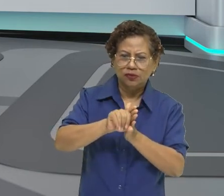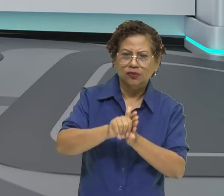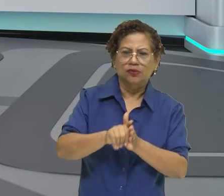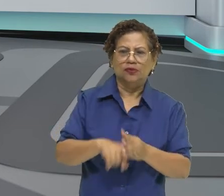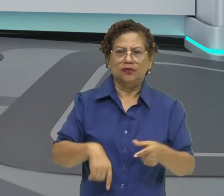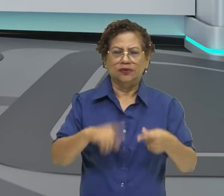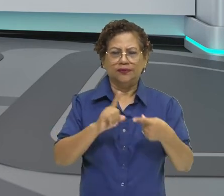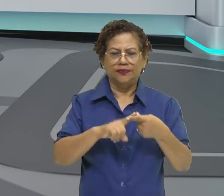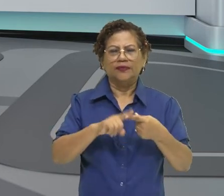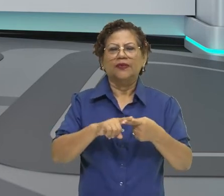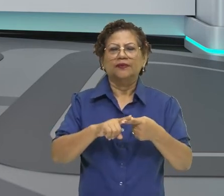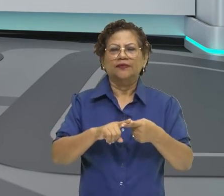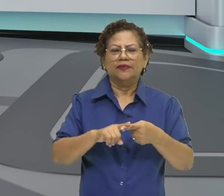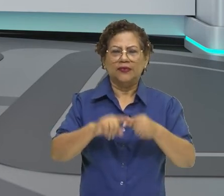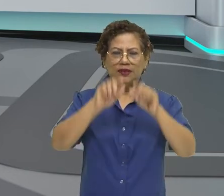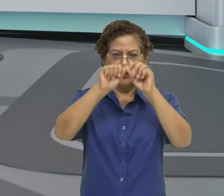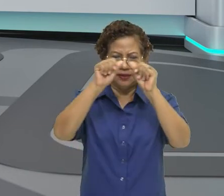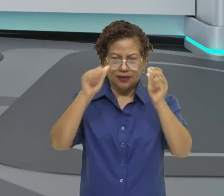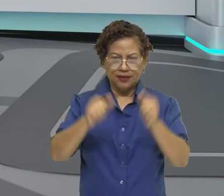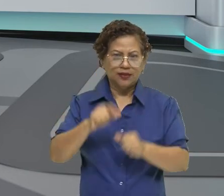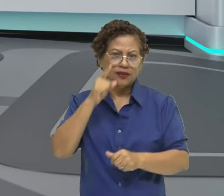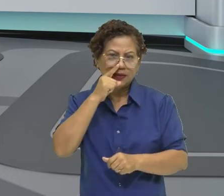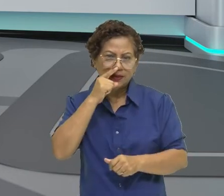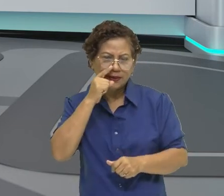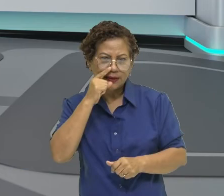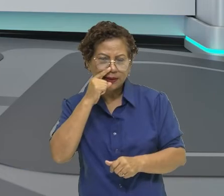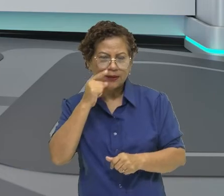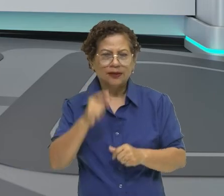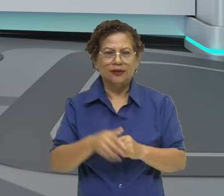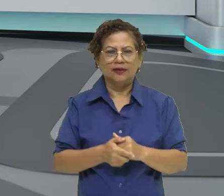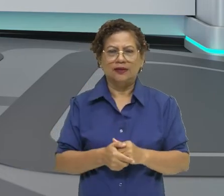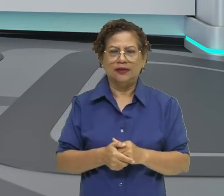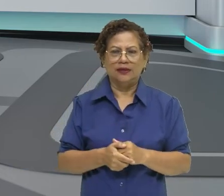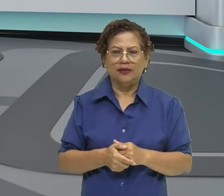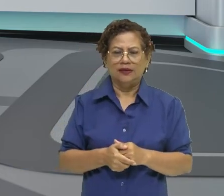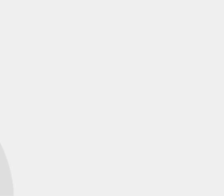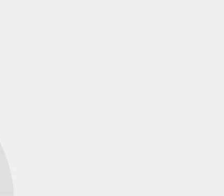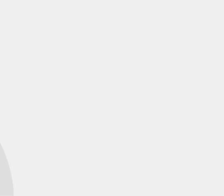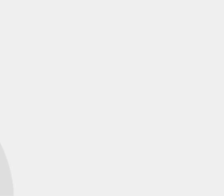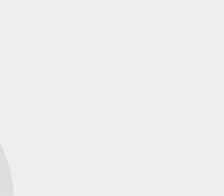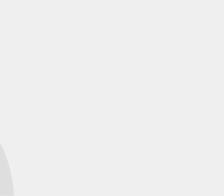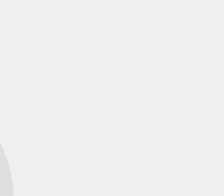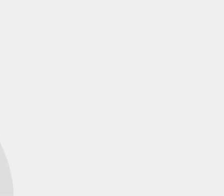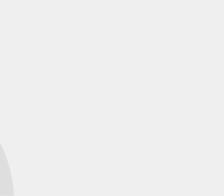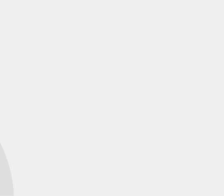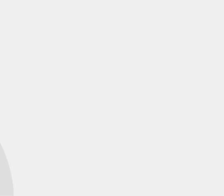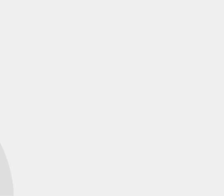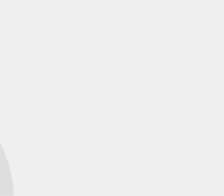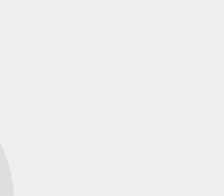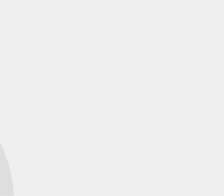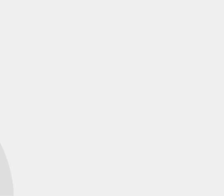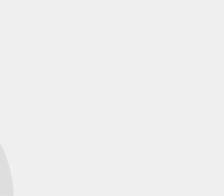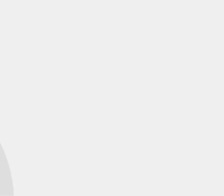grega, né? E como a história delas se combinam ou não.